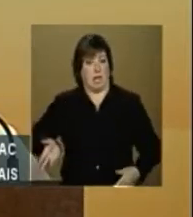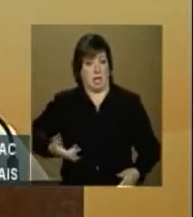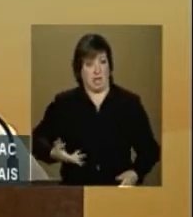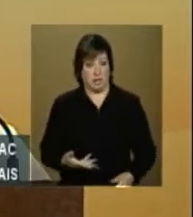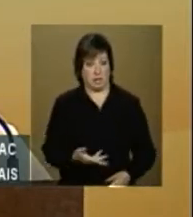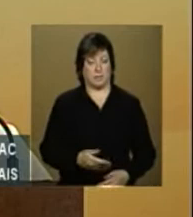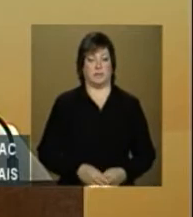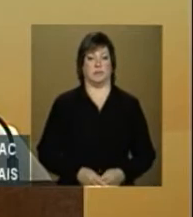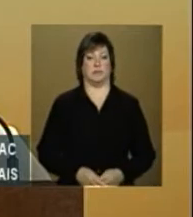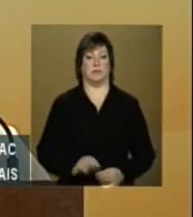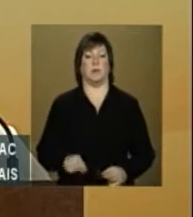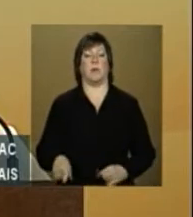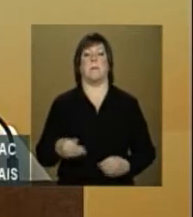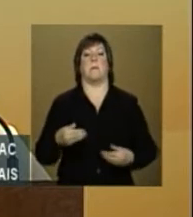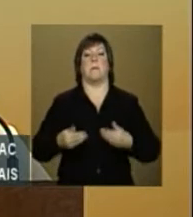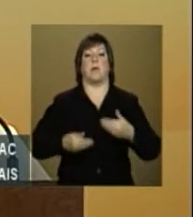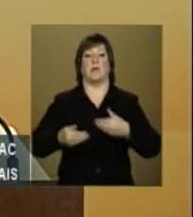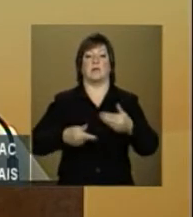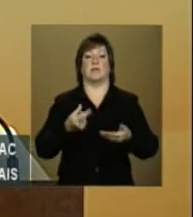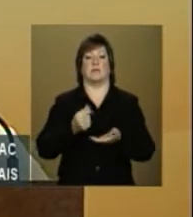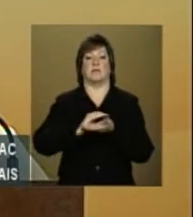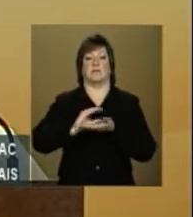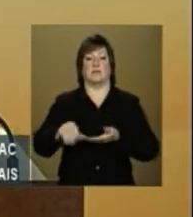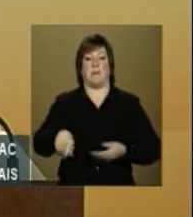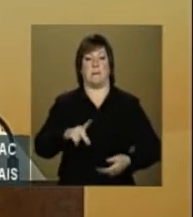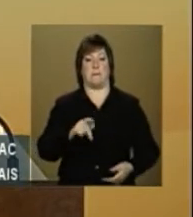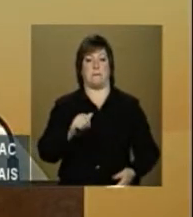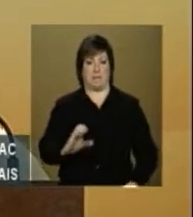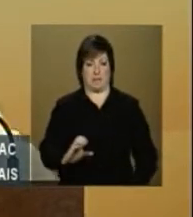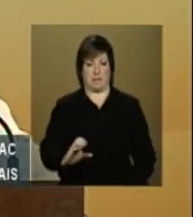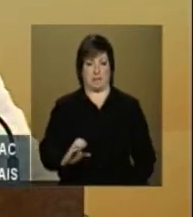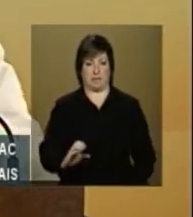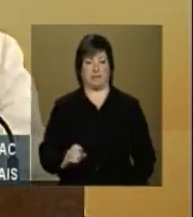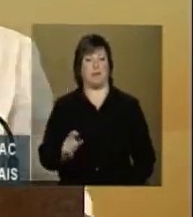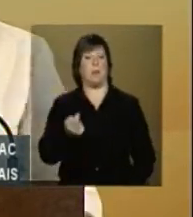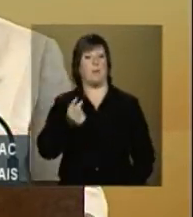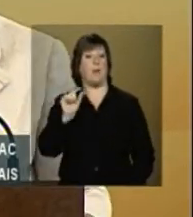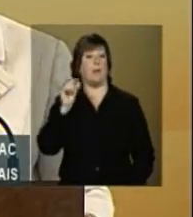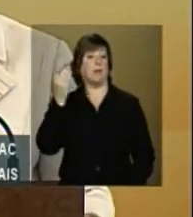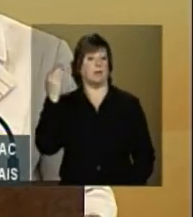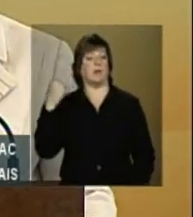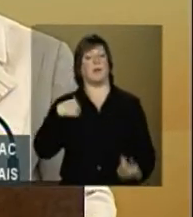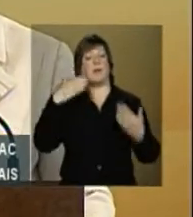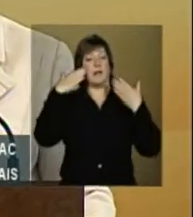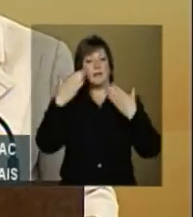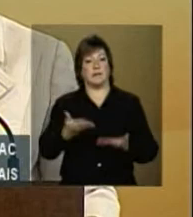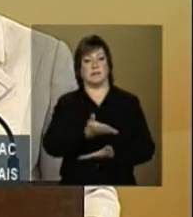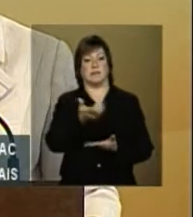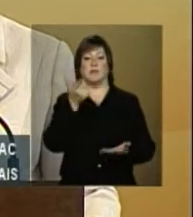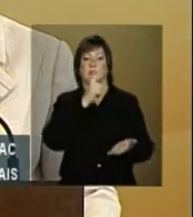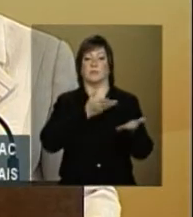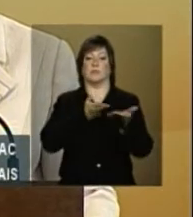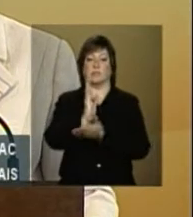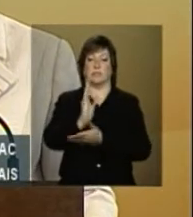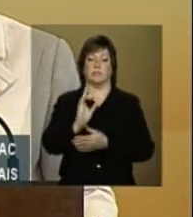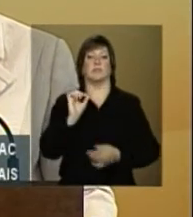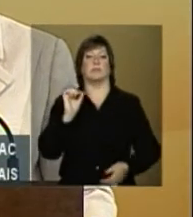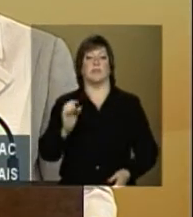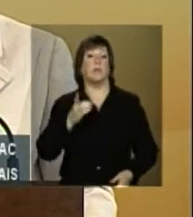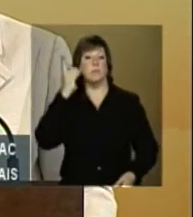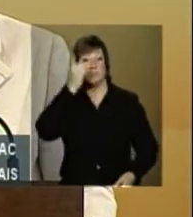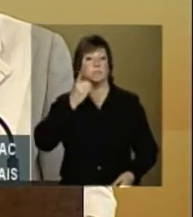acelerando o processo de investimento no PAC. E, recentemente, agradeço a aprovação na Câmara dos